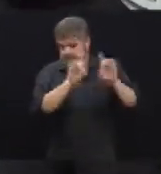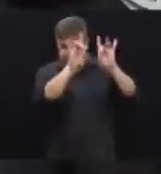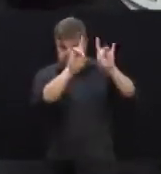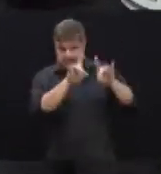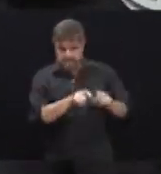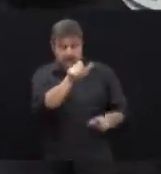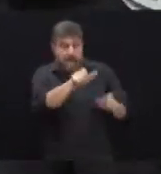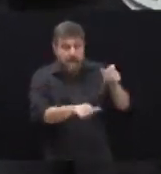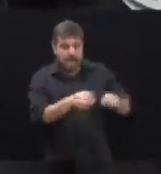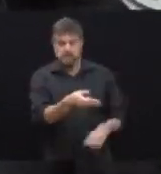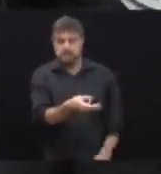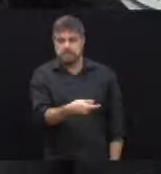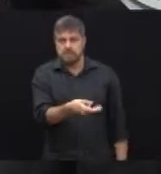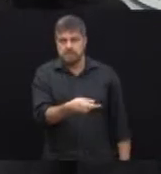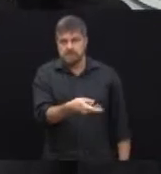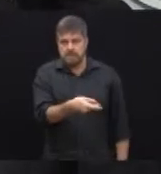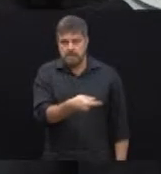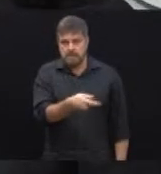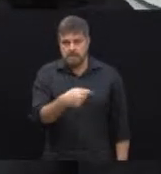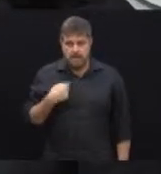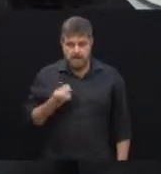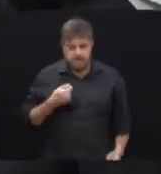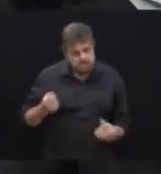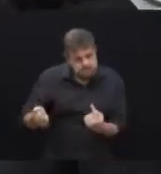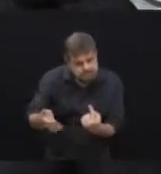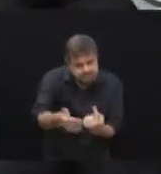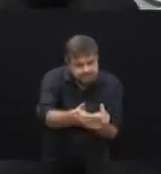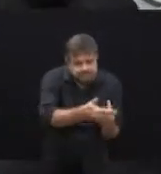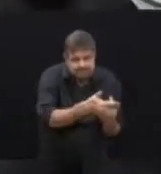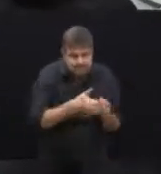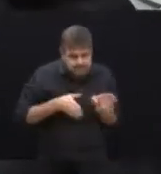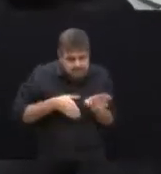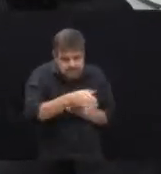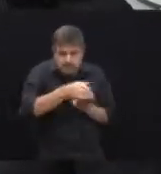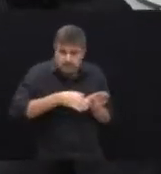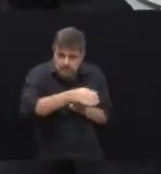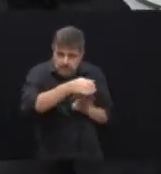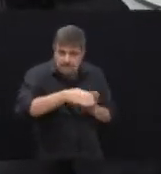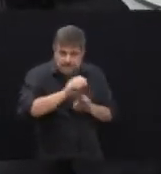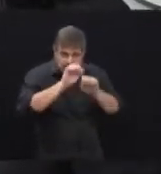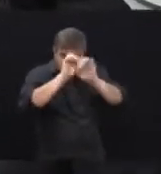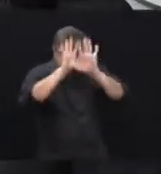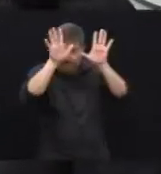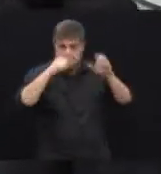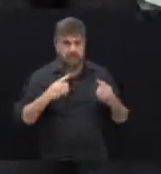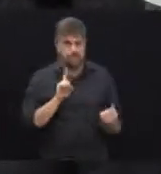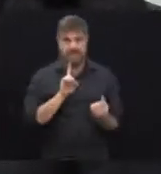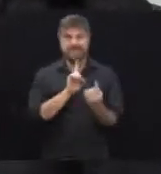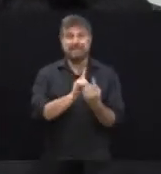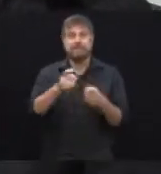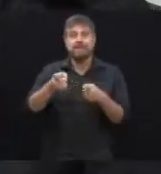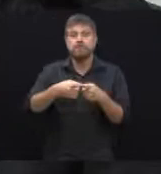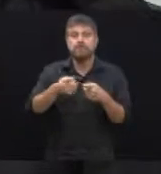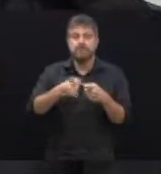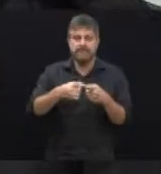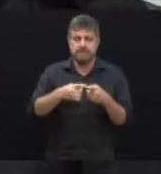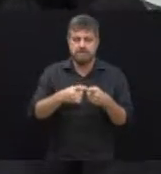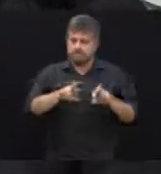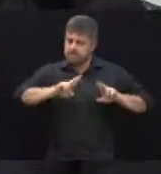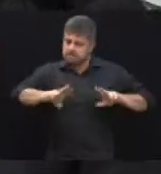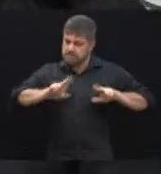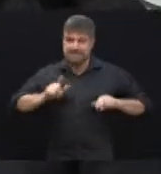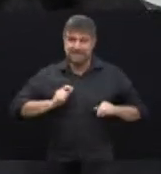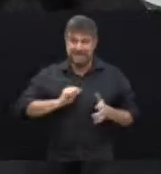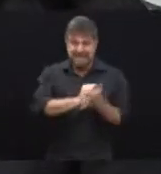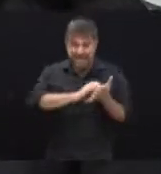bem especializado com os portadores, então a gente está dando acolhimento, esclarecimentos, né? Não fazemos o atendimento médico aqui,